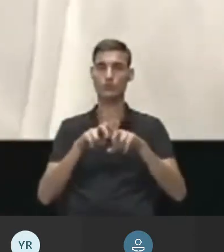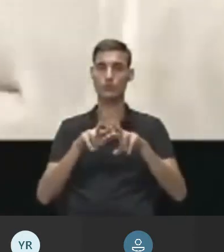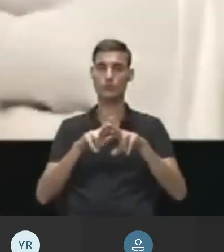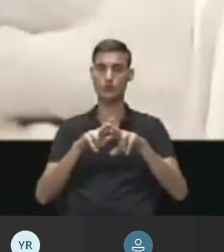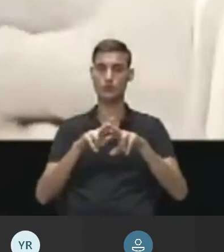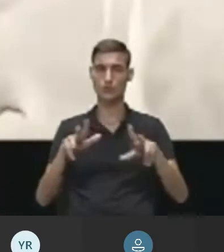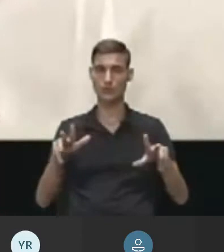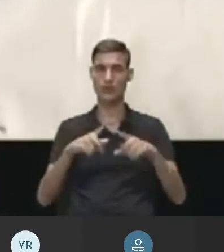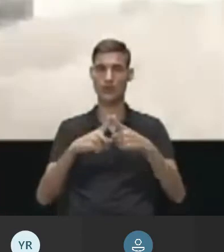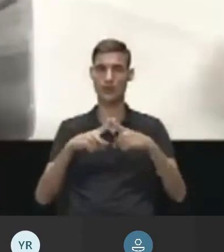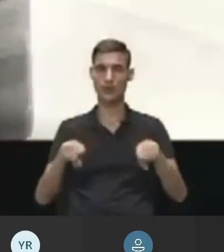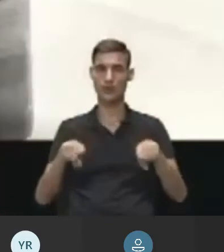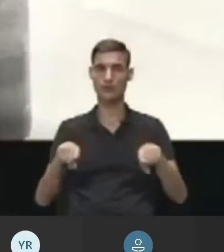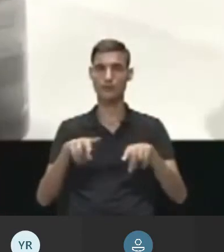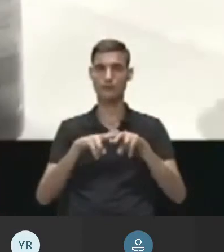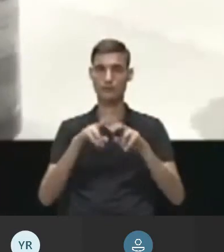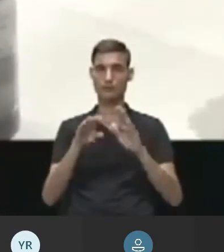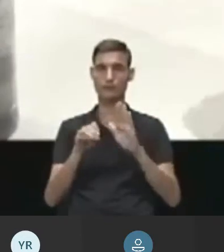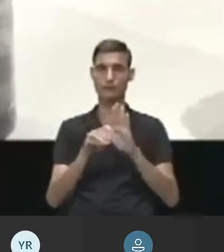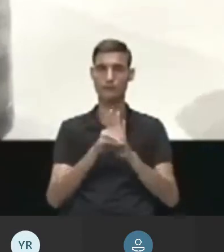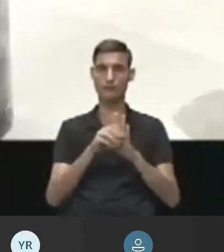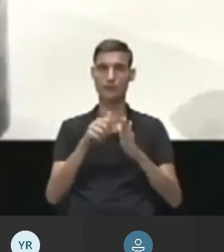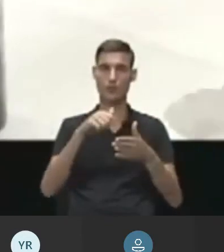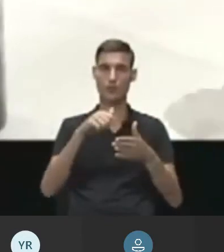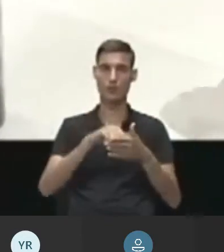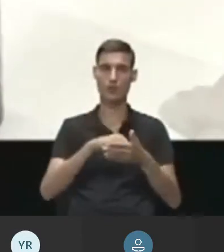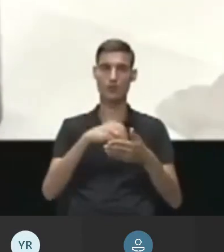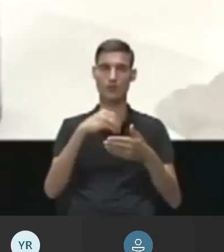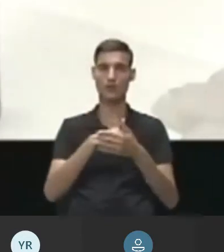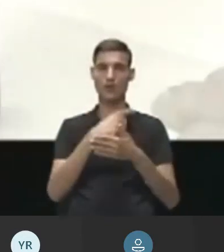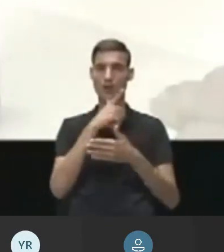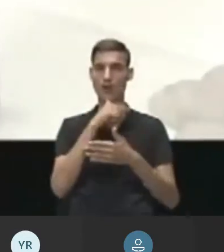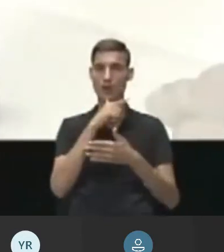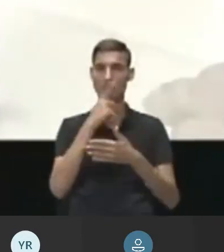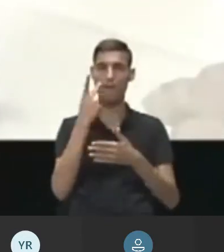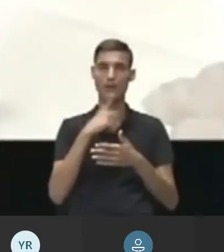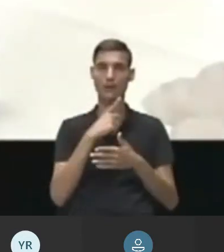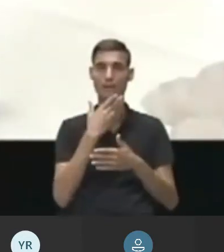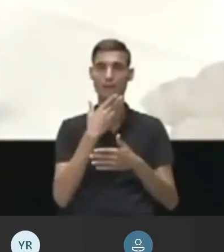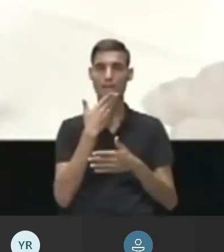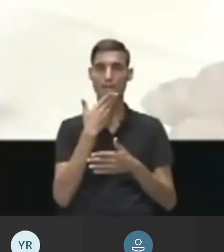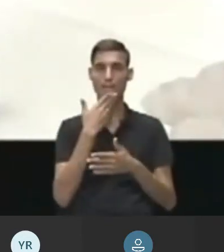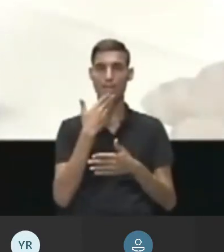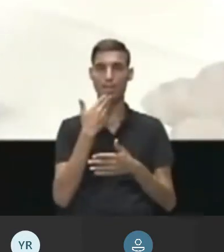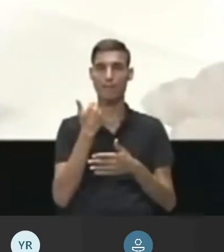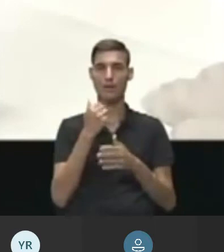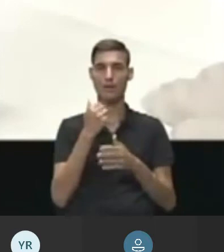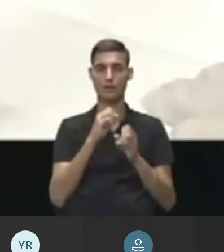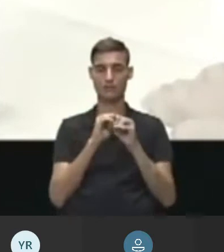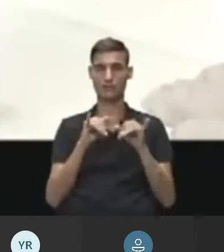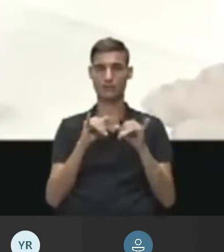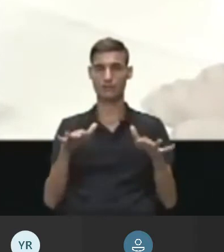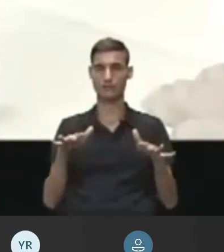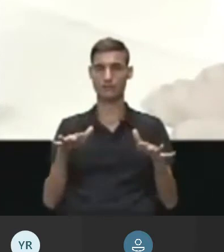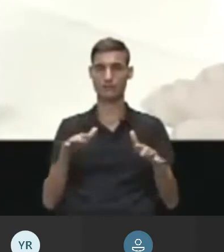funil. Só estou mostrando porque a anilina ela tem uma coloração diferente e a gente vai ver que vai